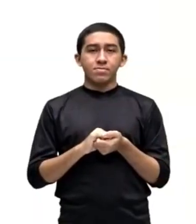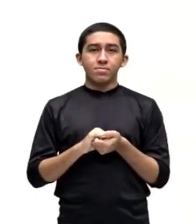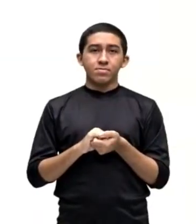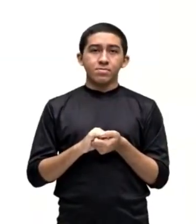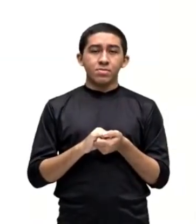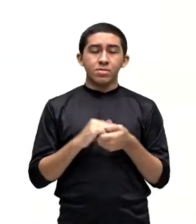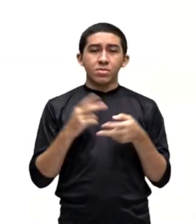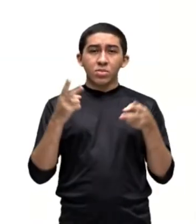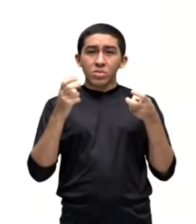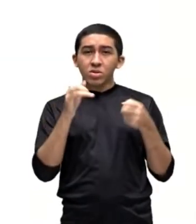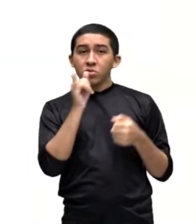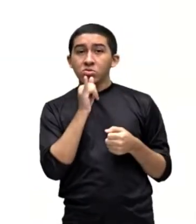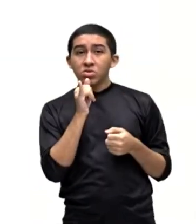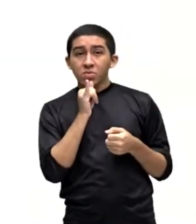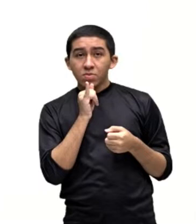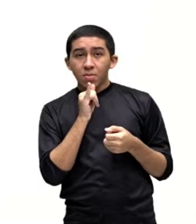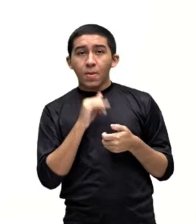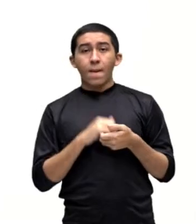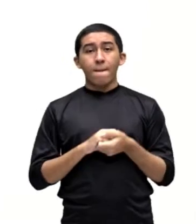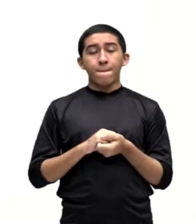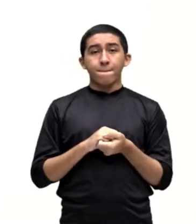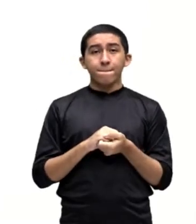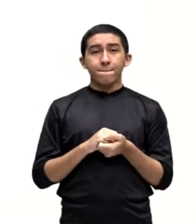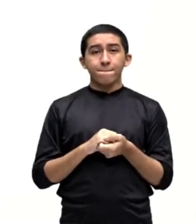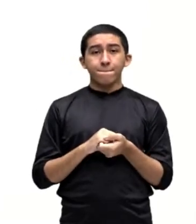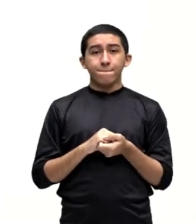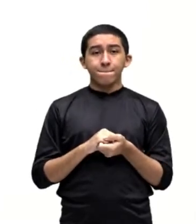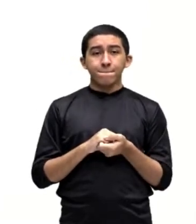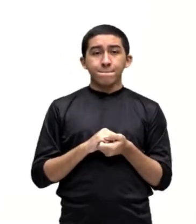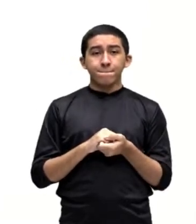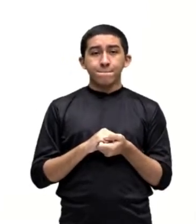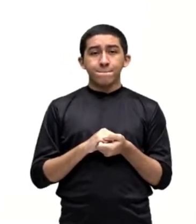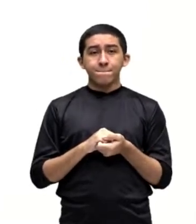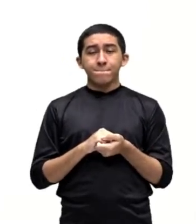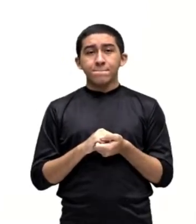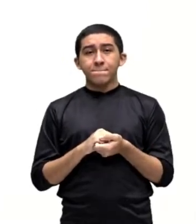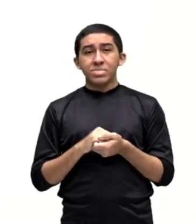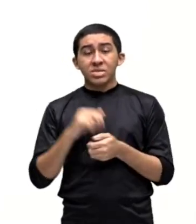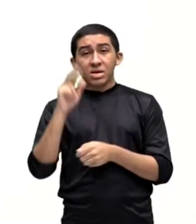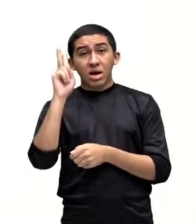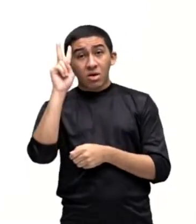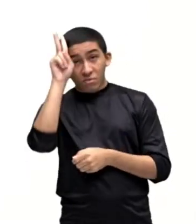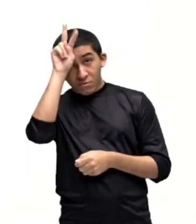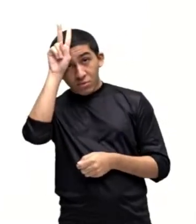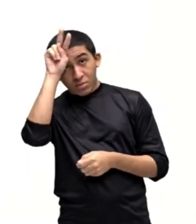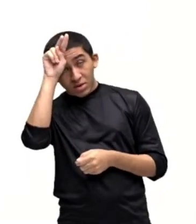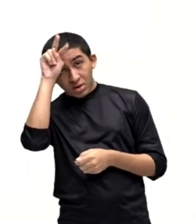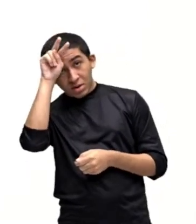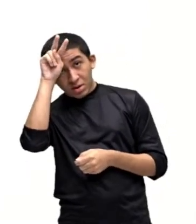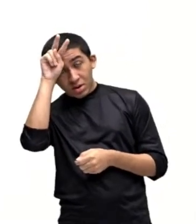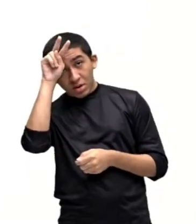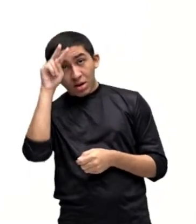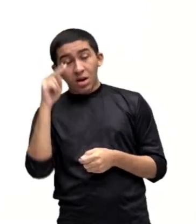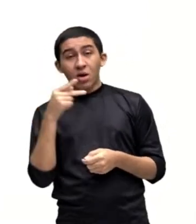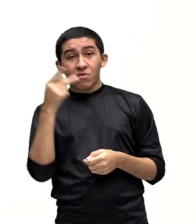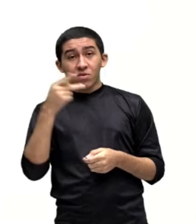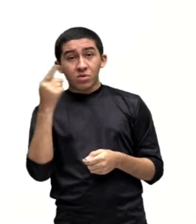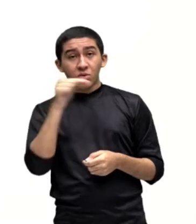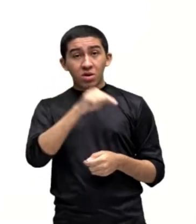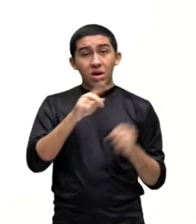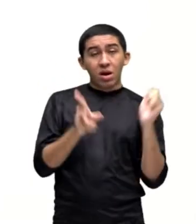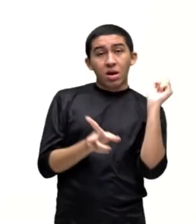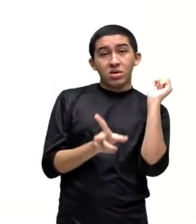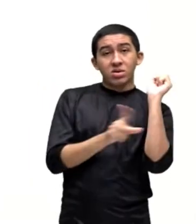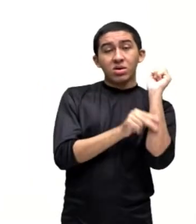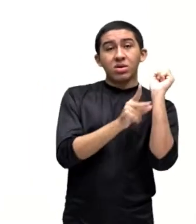nosso exemplo. A formiga disse que a cigarra se aborreceu muito. Ora, a gente tem aqui dois elementos,